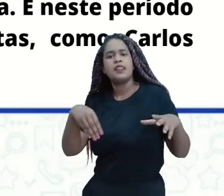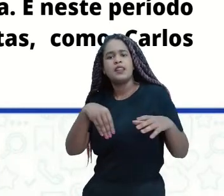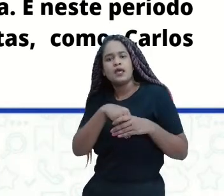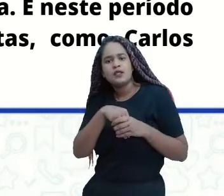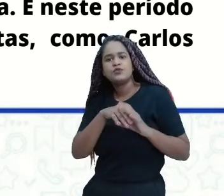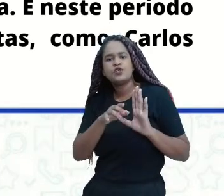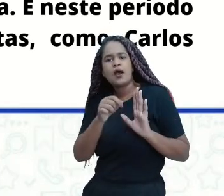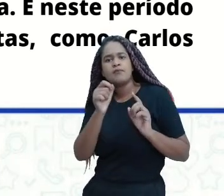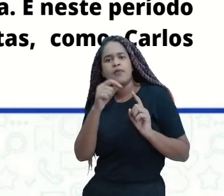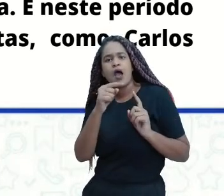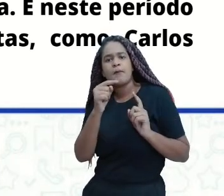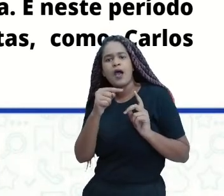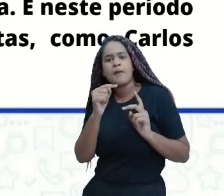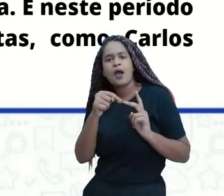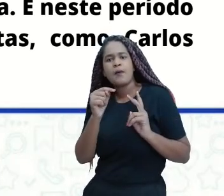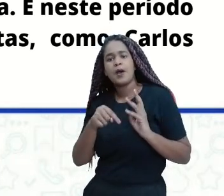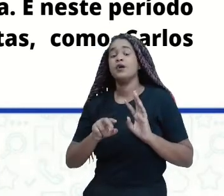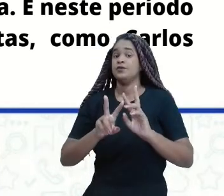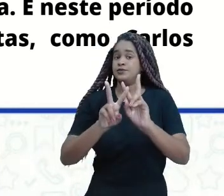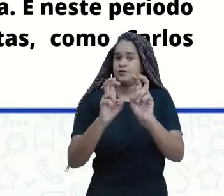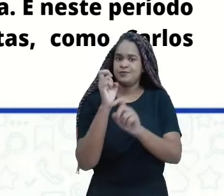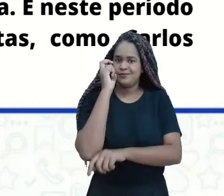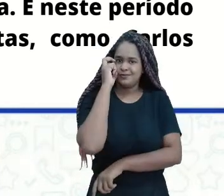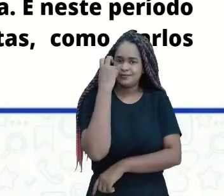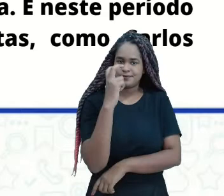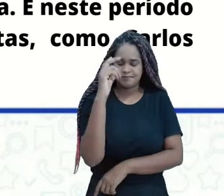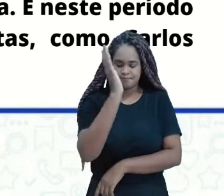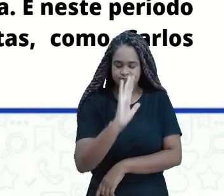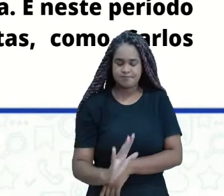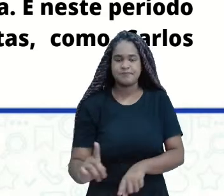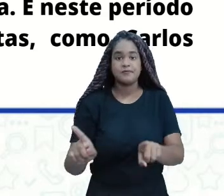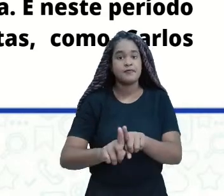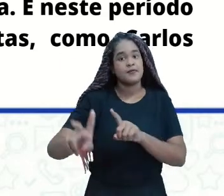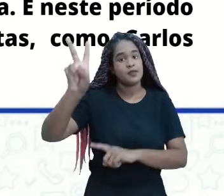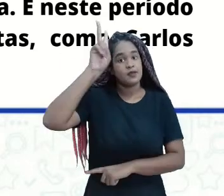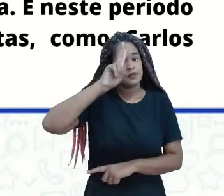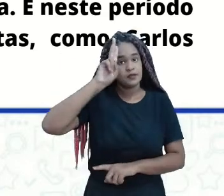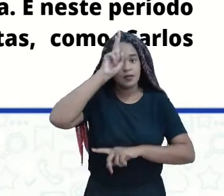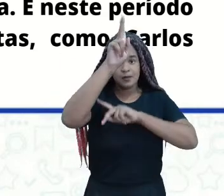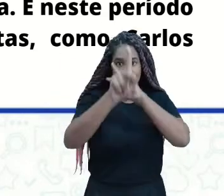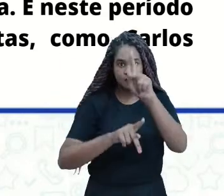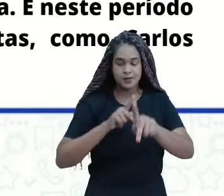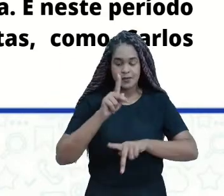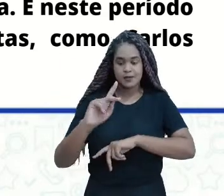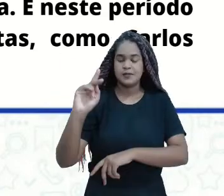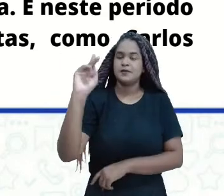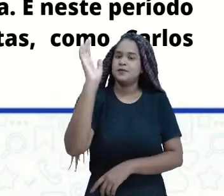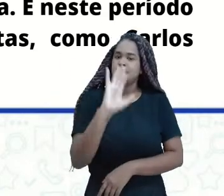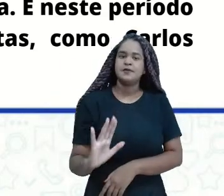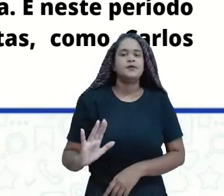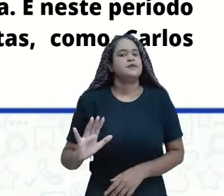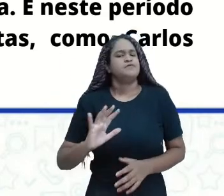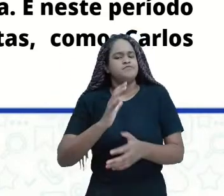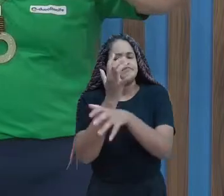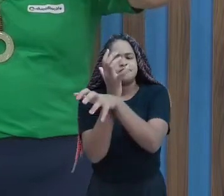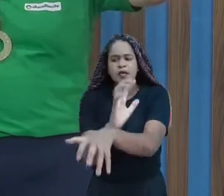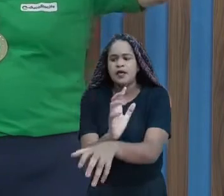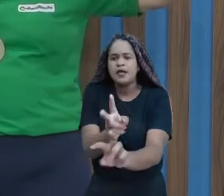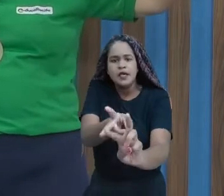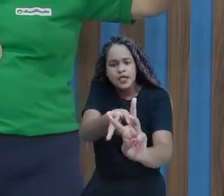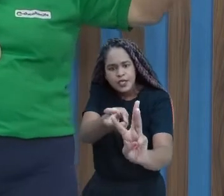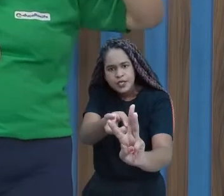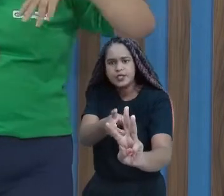cultura brasileira, né, das histórias do povo brasileiro, do sertão, dos índios,